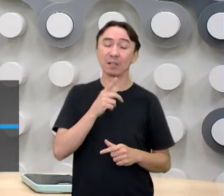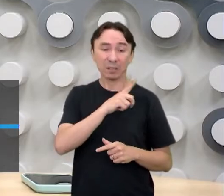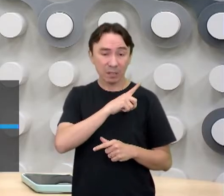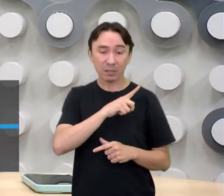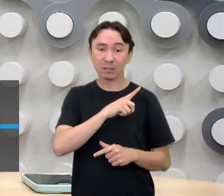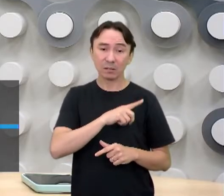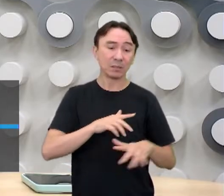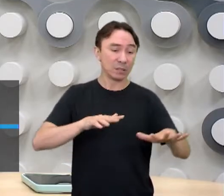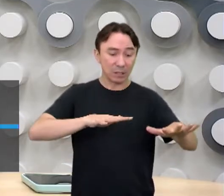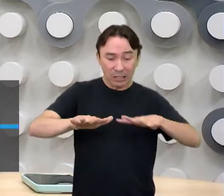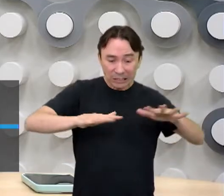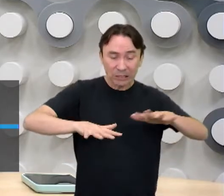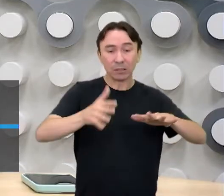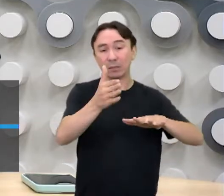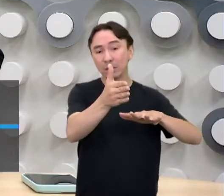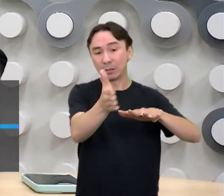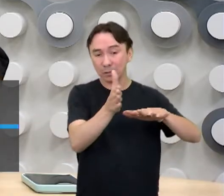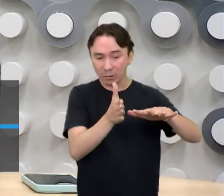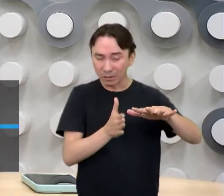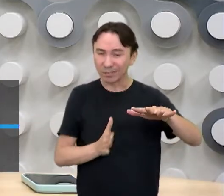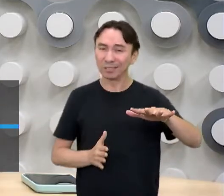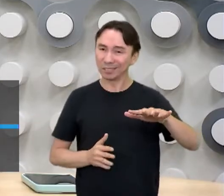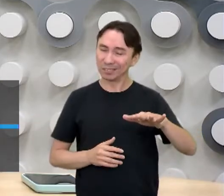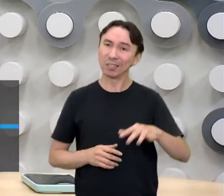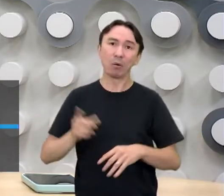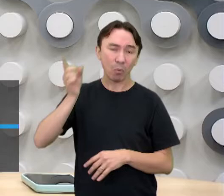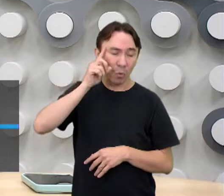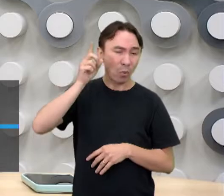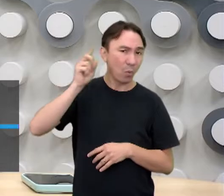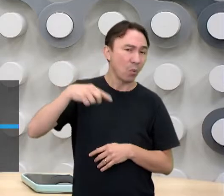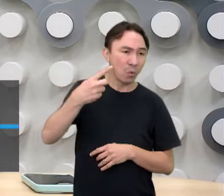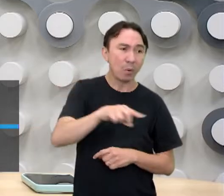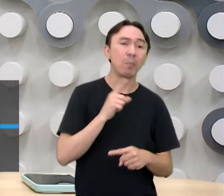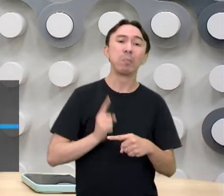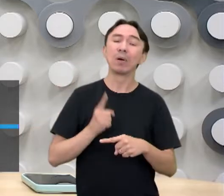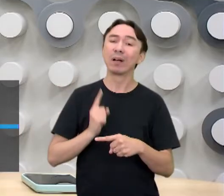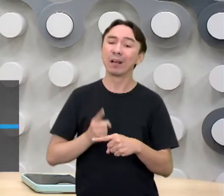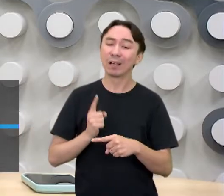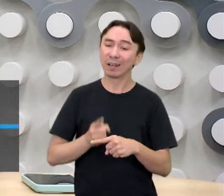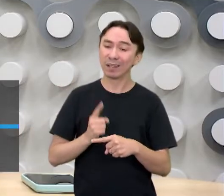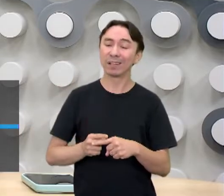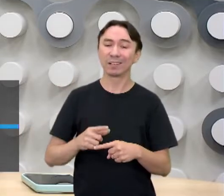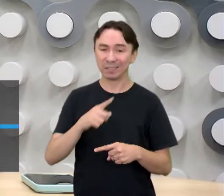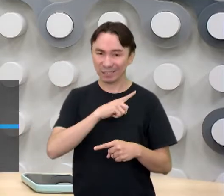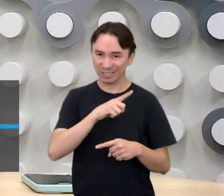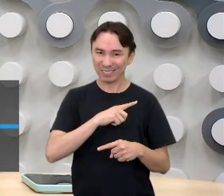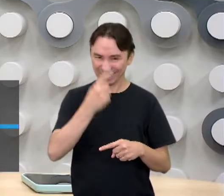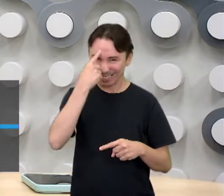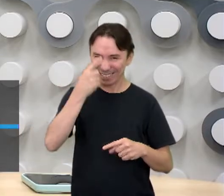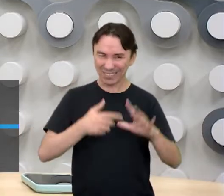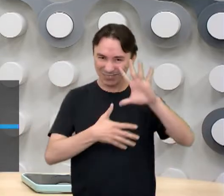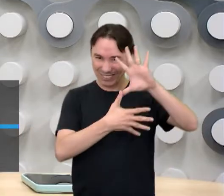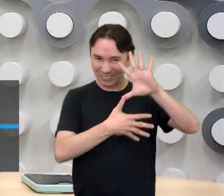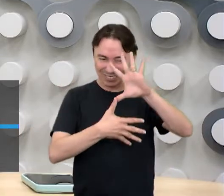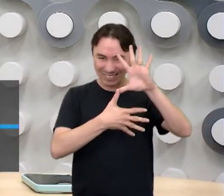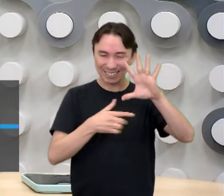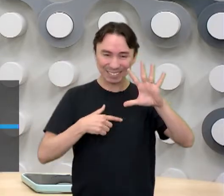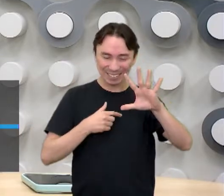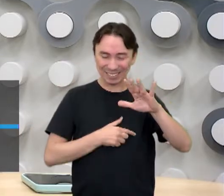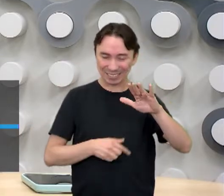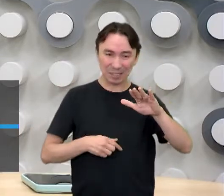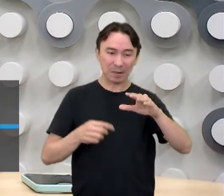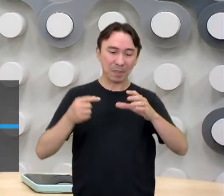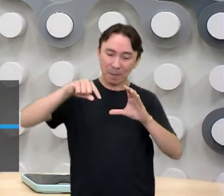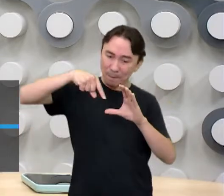aí, porque, né, a gente viu aí, né, em aulas anteriores, né, o mapa, né, das placas tectônicas, ele envolve aí todo o